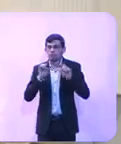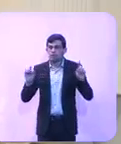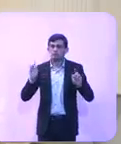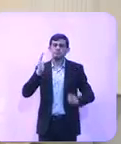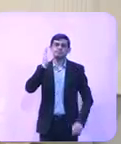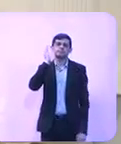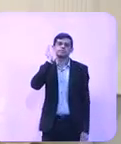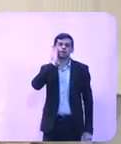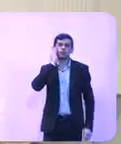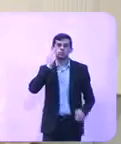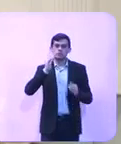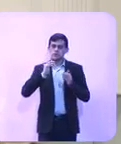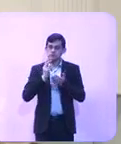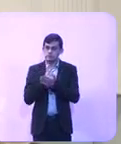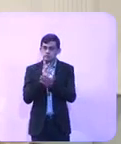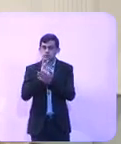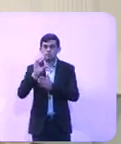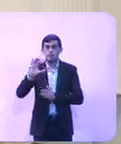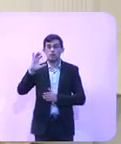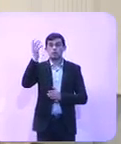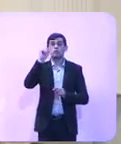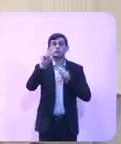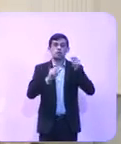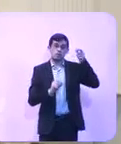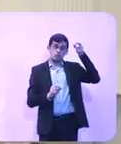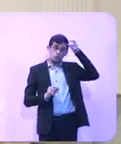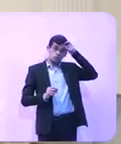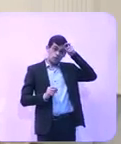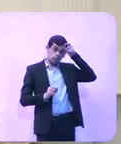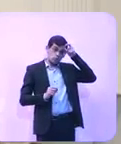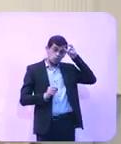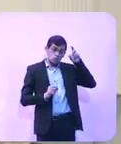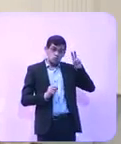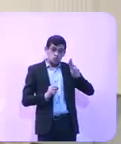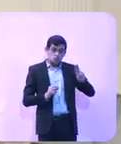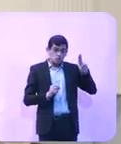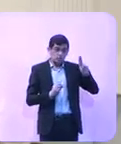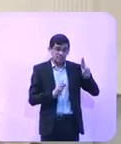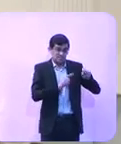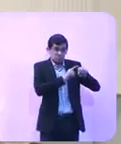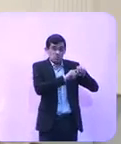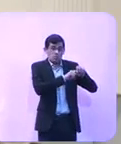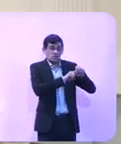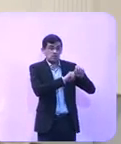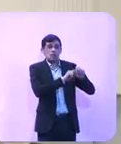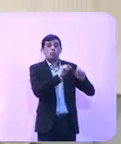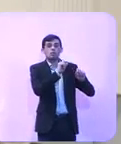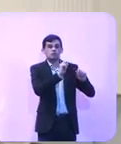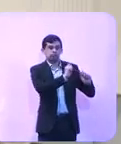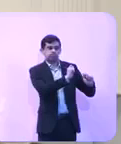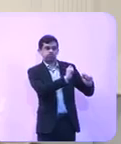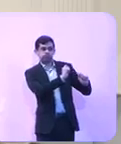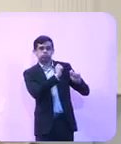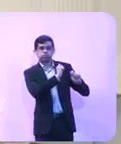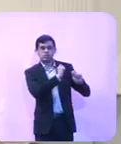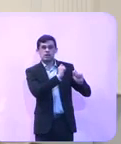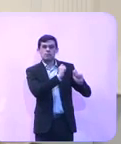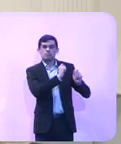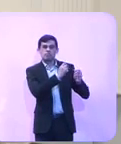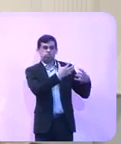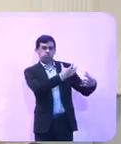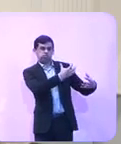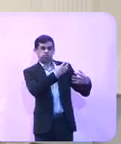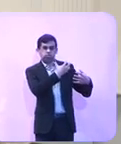vez que isso acontece, o inimigo usa essa brecha, pelo menos na minha vida, para